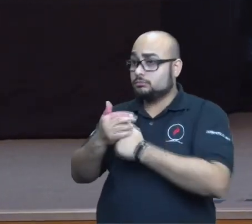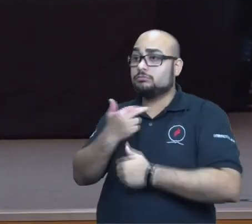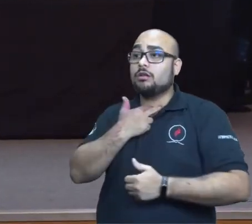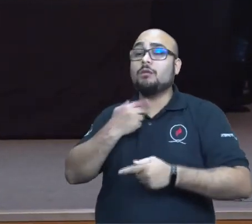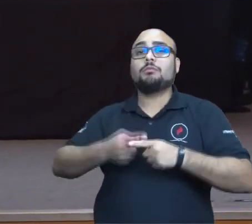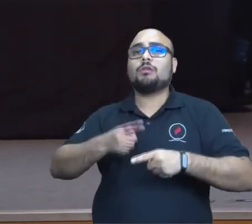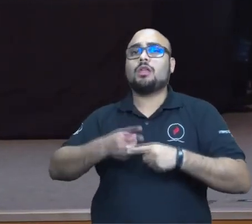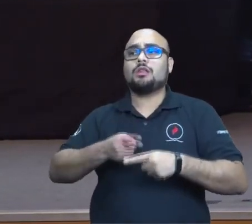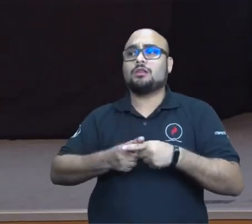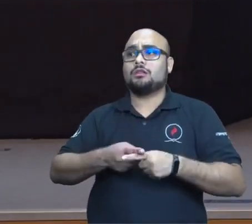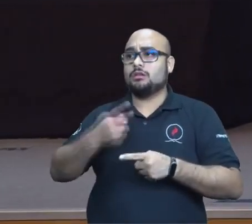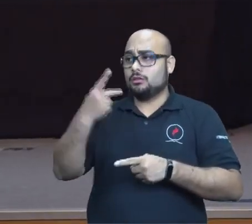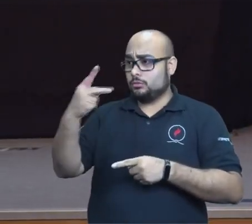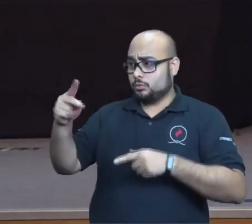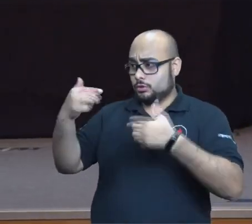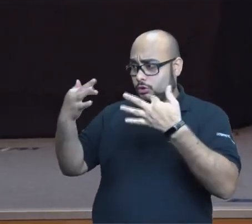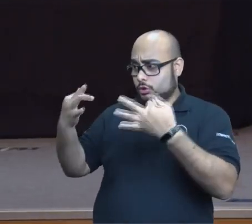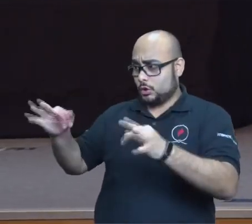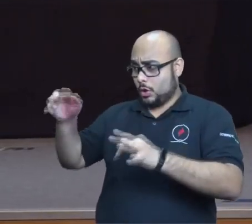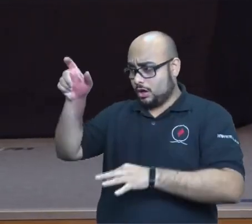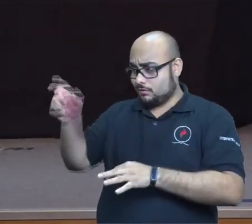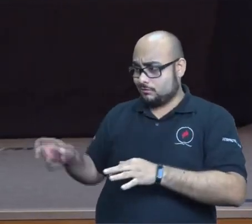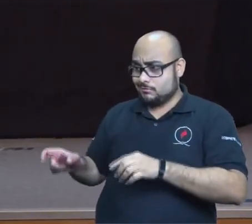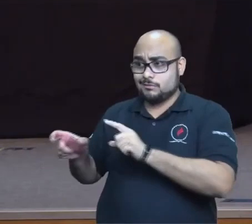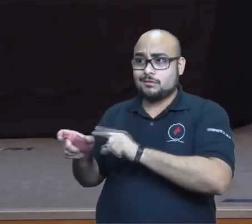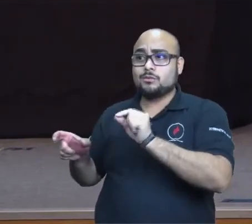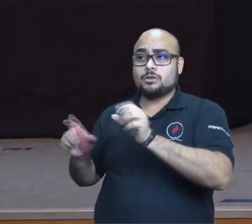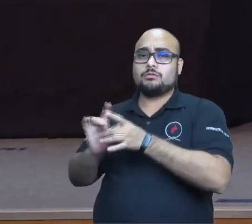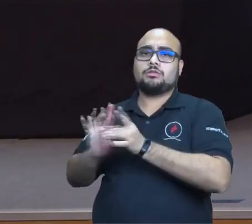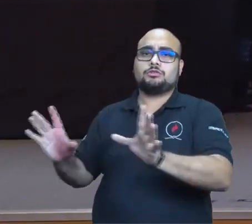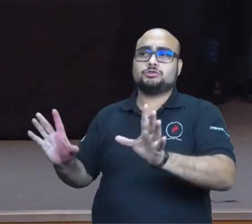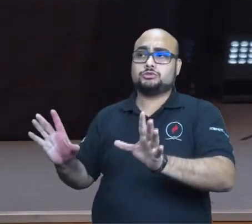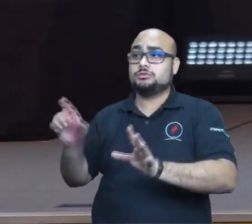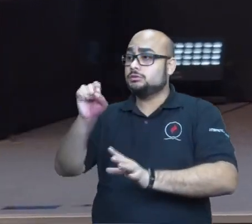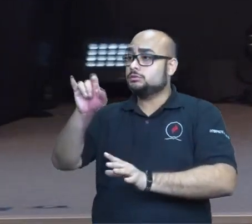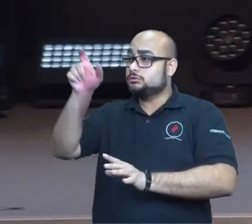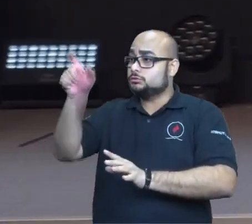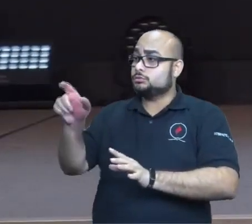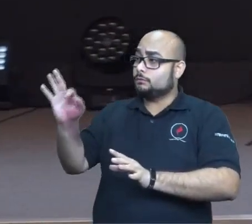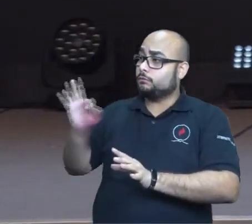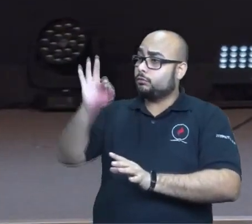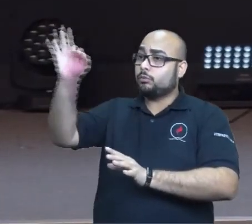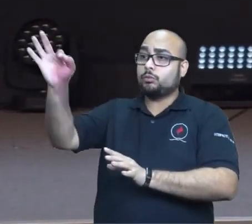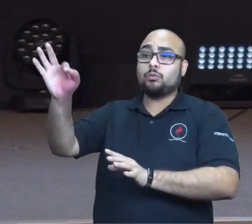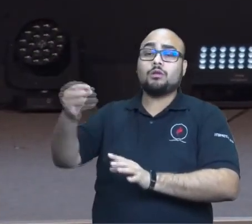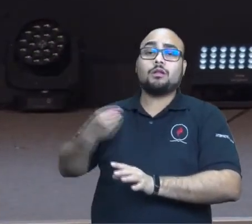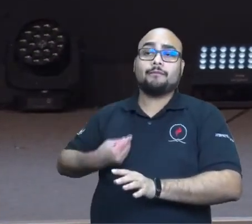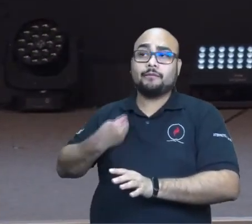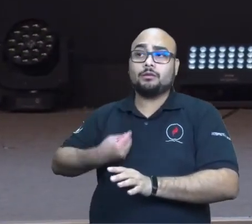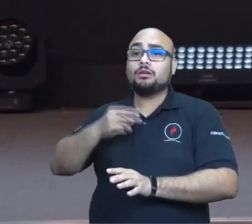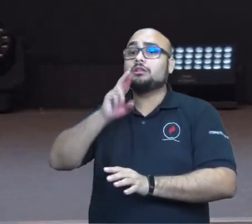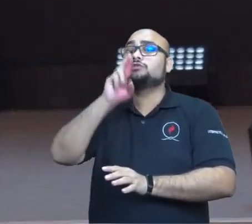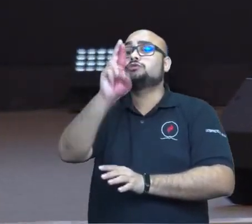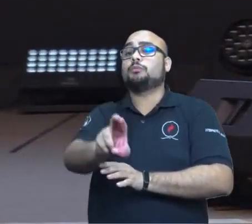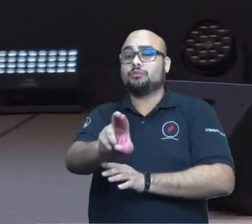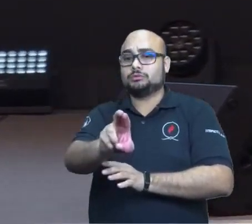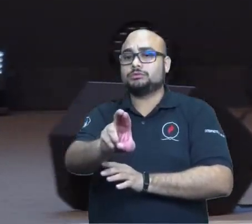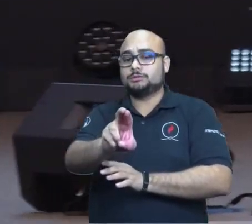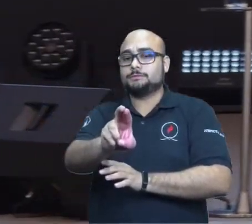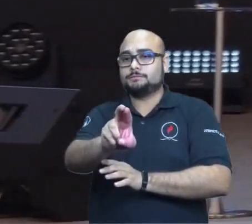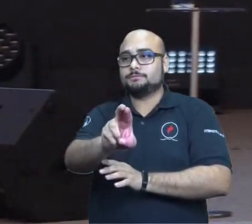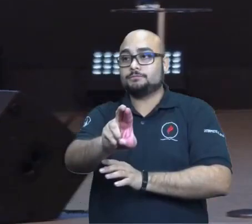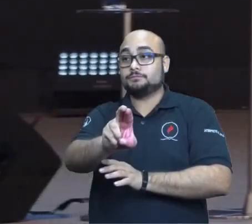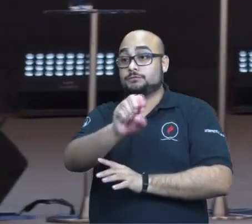ais de hoje de credenciam para o assim diz o senhor de amanhã aí eu estou precisando de alguém ligado